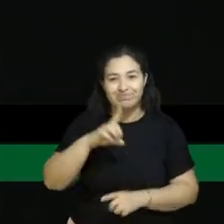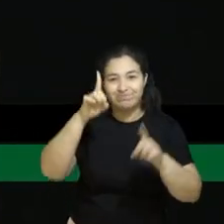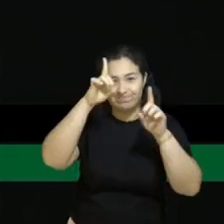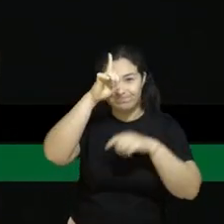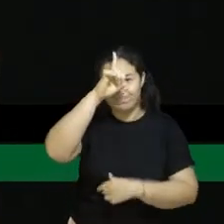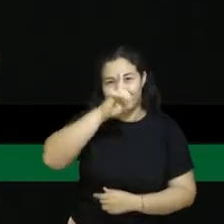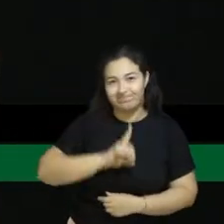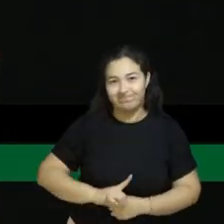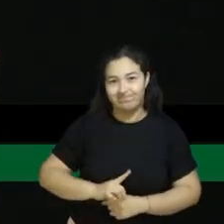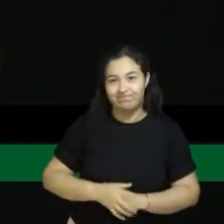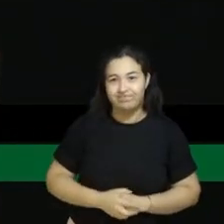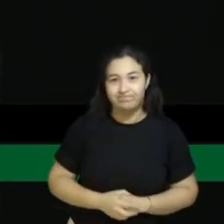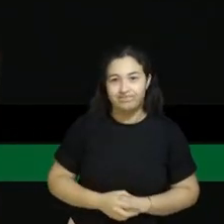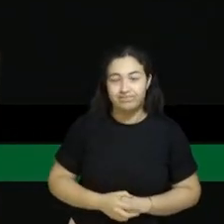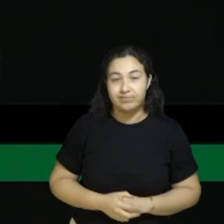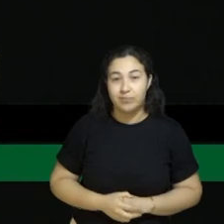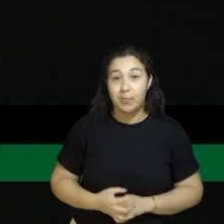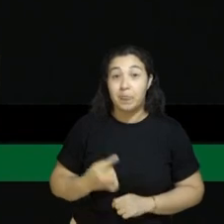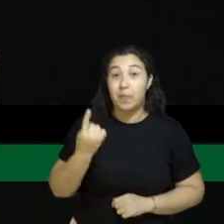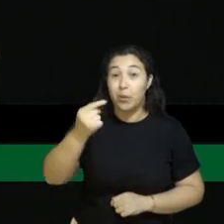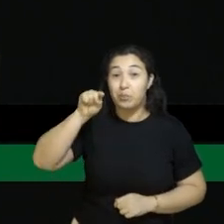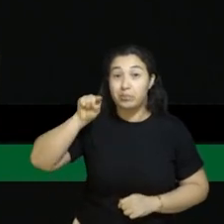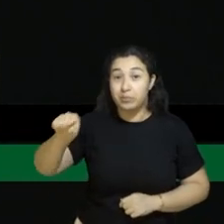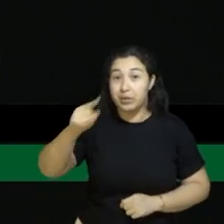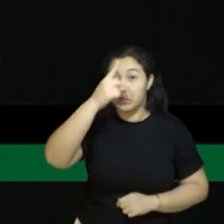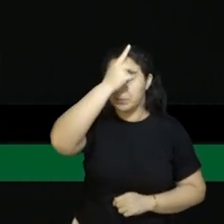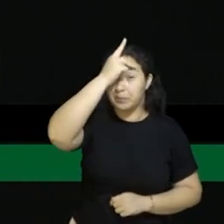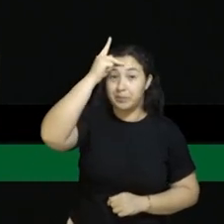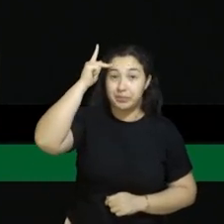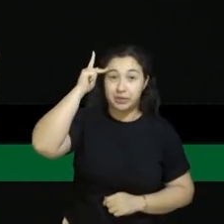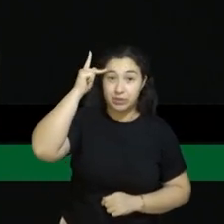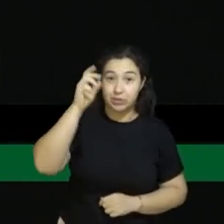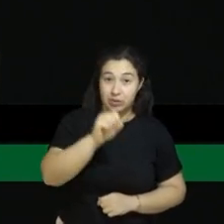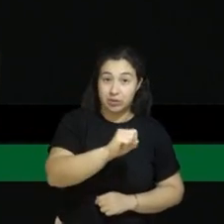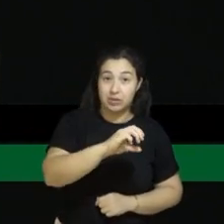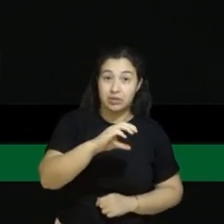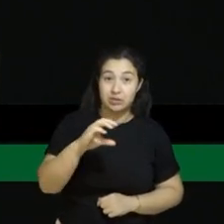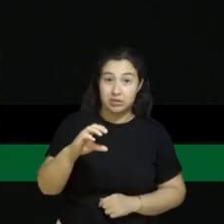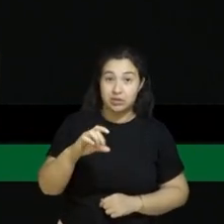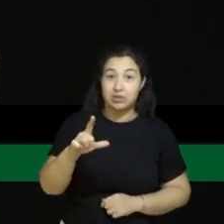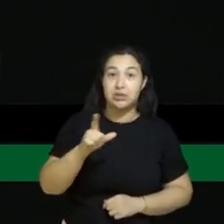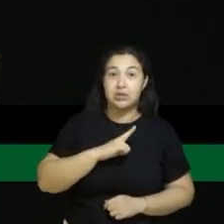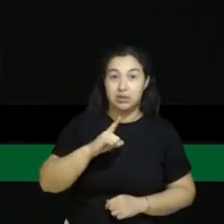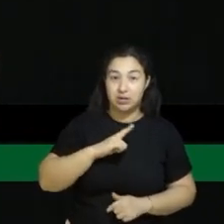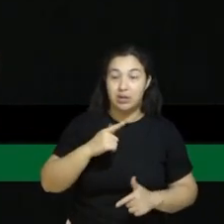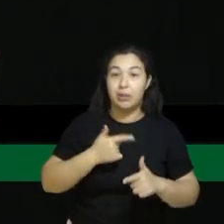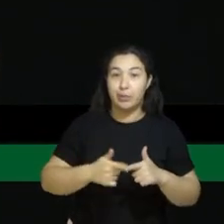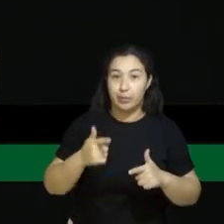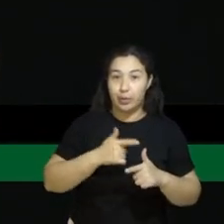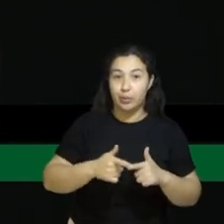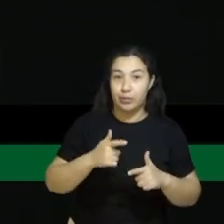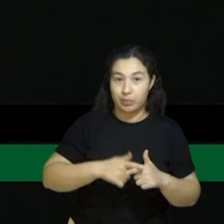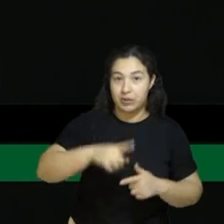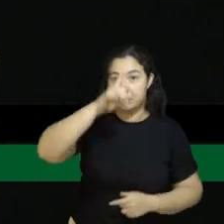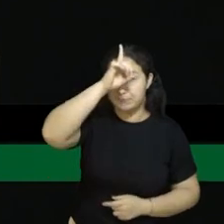1 milhão e 100 mil catarinenses têm problemas com depressão.